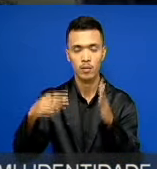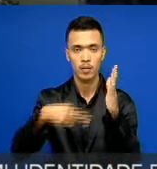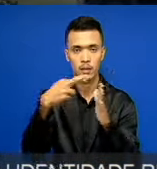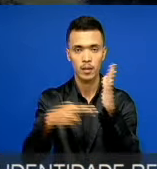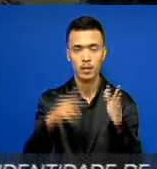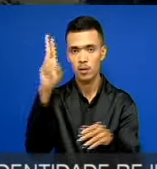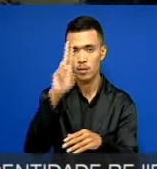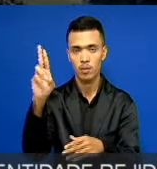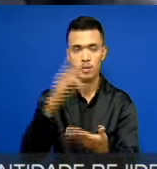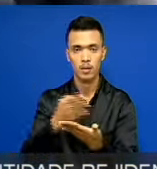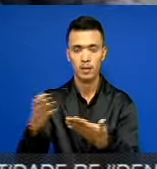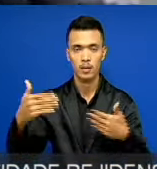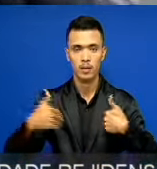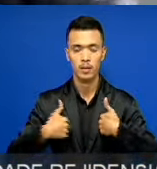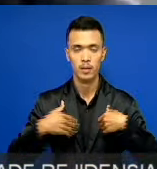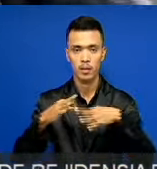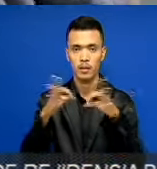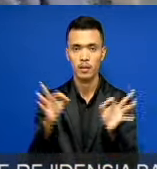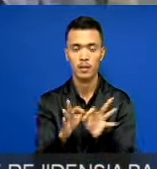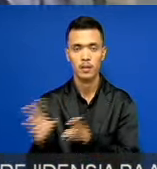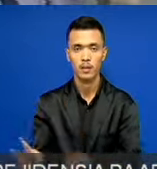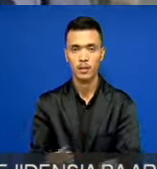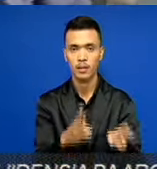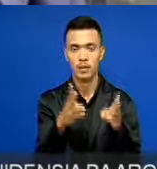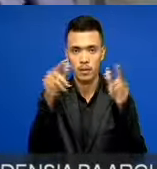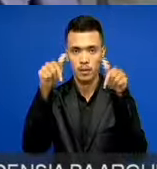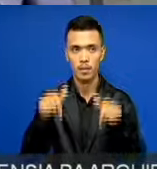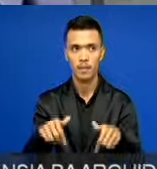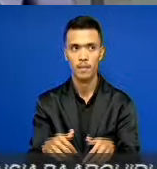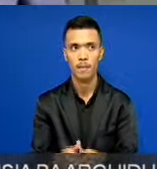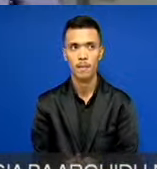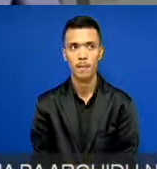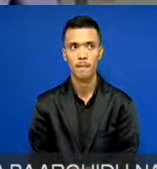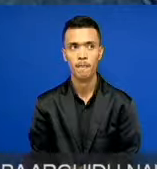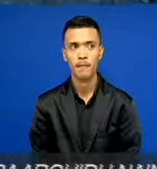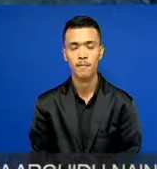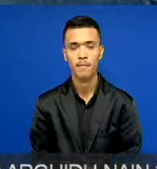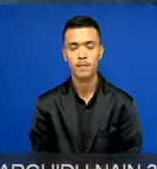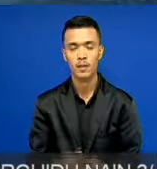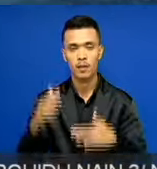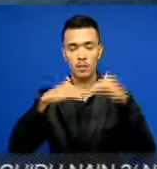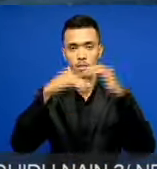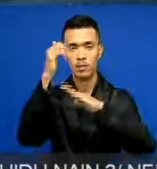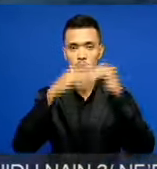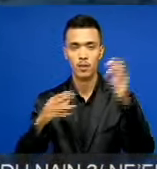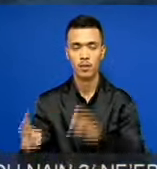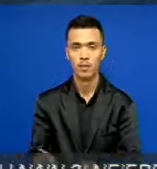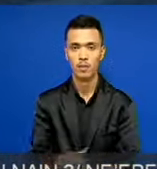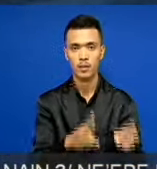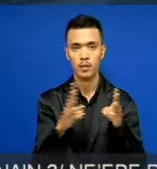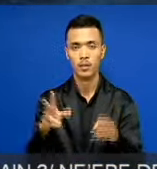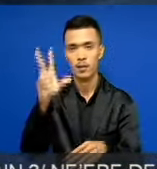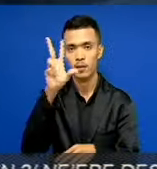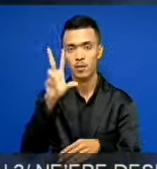utilização material e a reabilitação estrada, né? Rui Lourenço da Costa Tetem, construção da estrada, né? E a camada